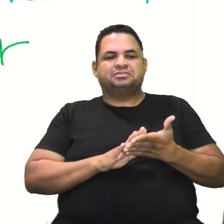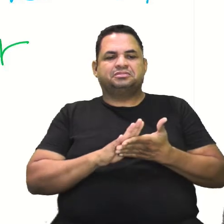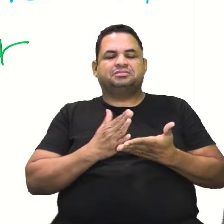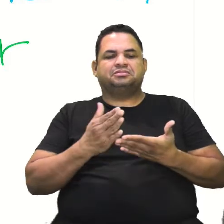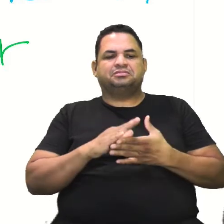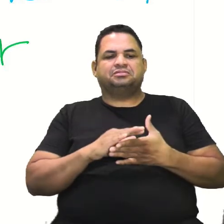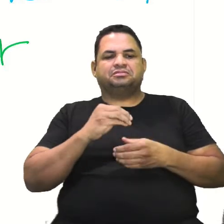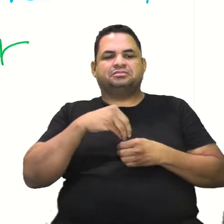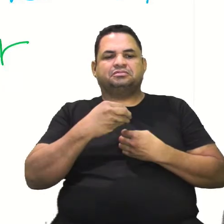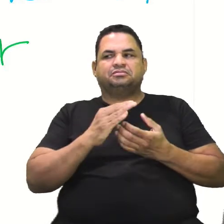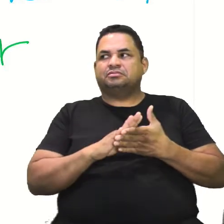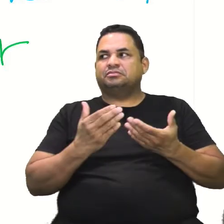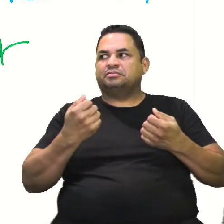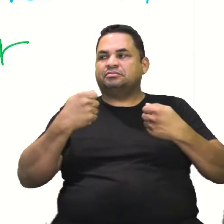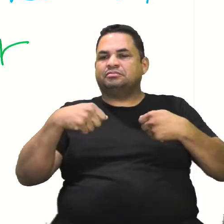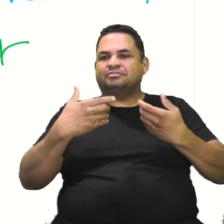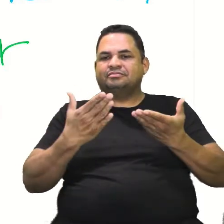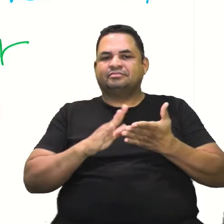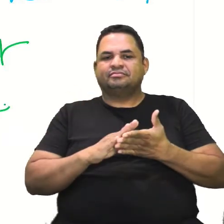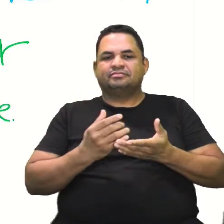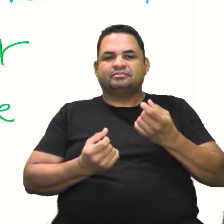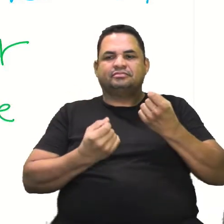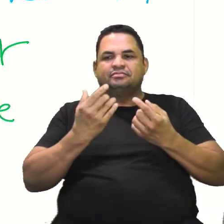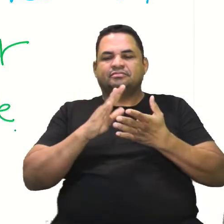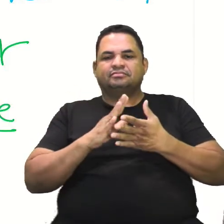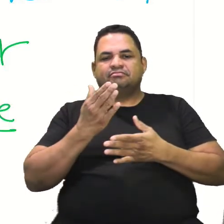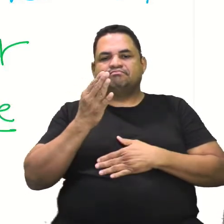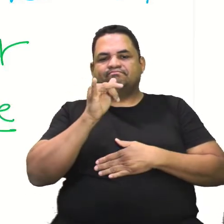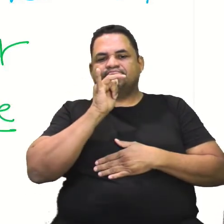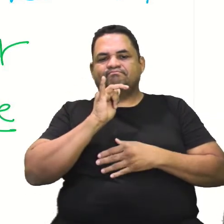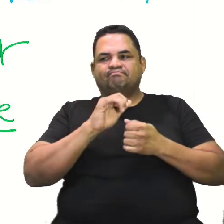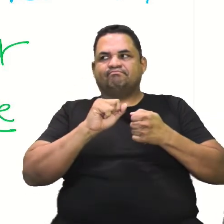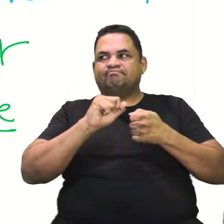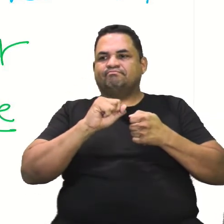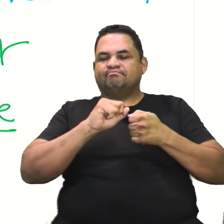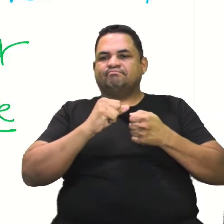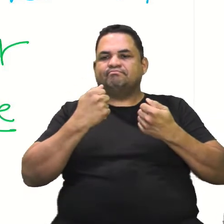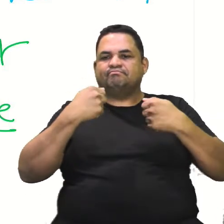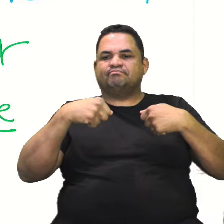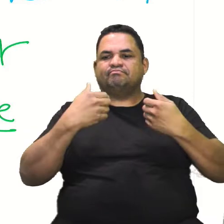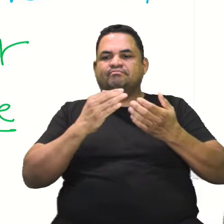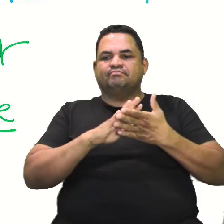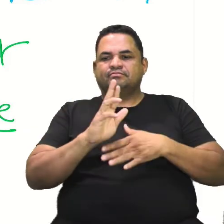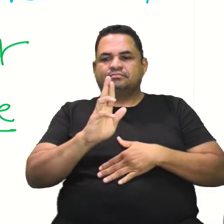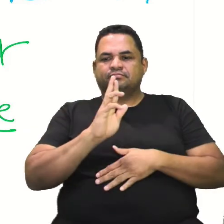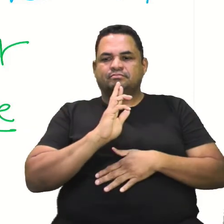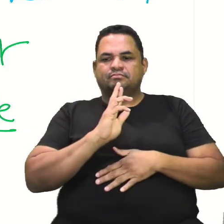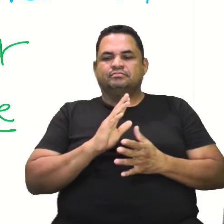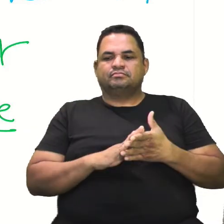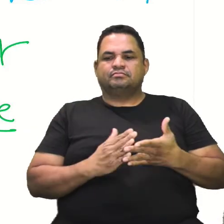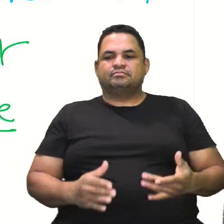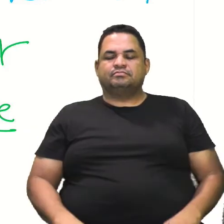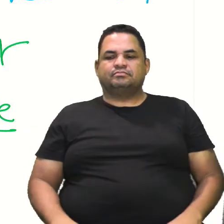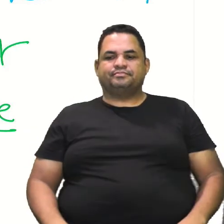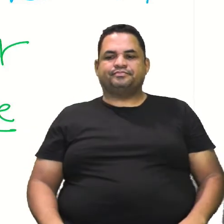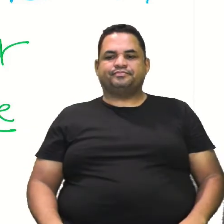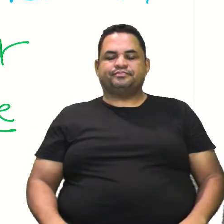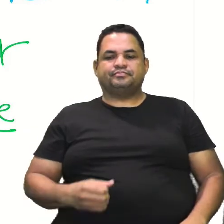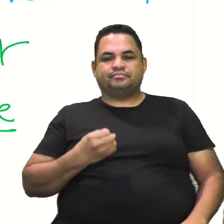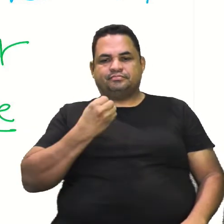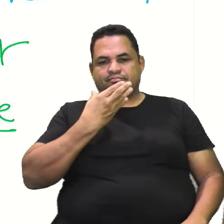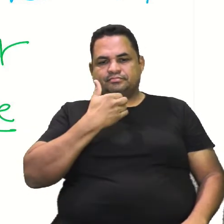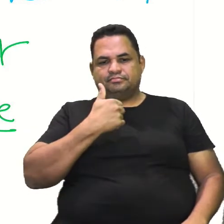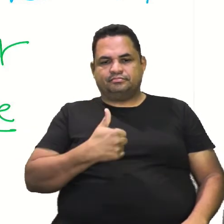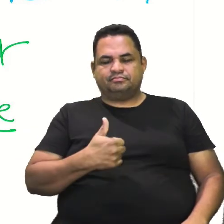Então, você pode ter certeza que em alguns exemplos aí, se você for fazer mais, pode dar a resposta de externa,